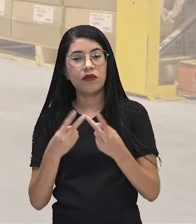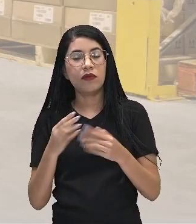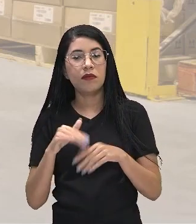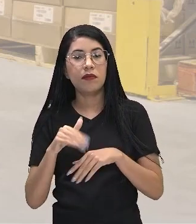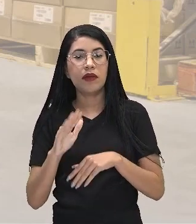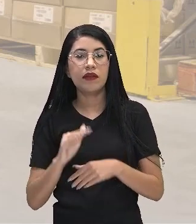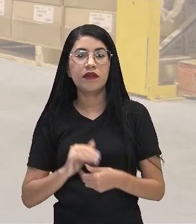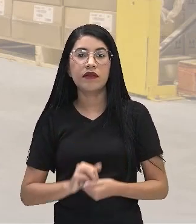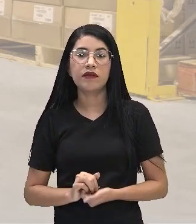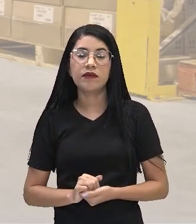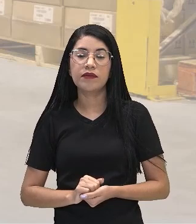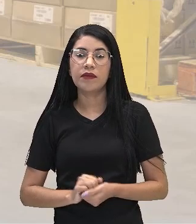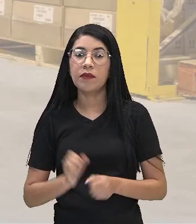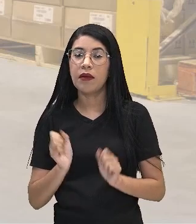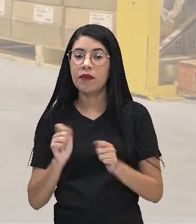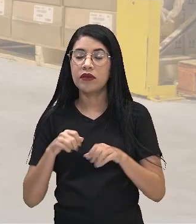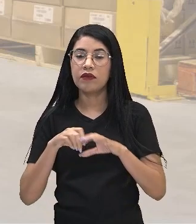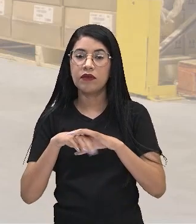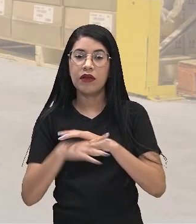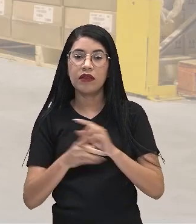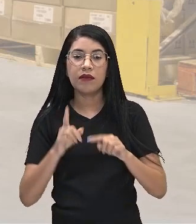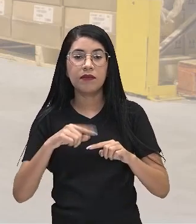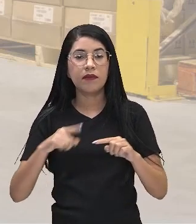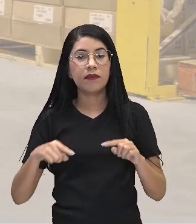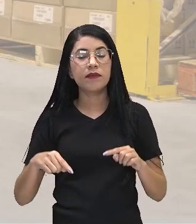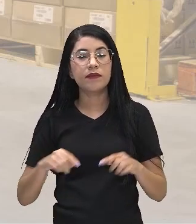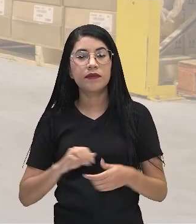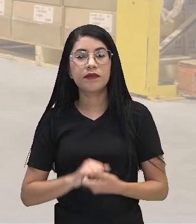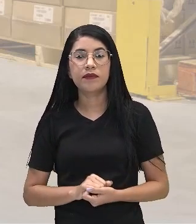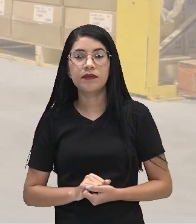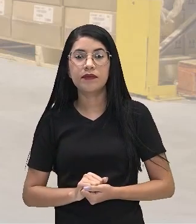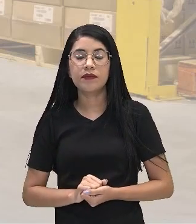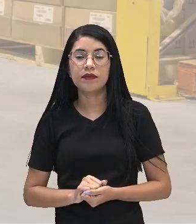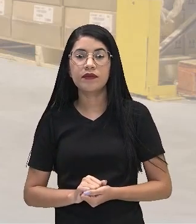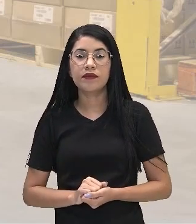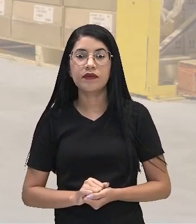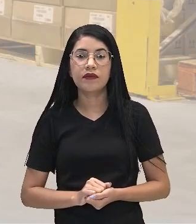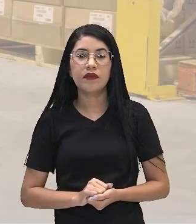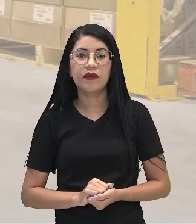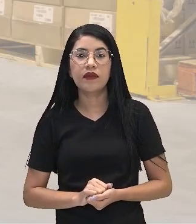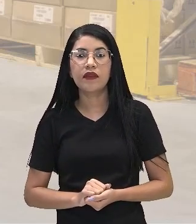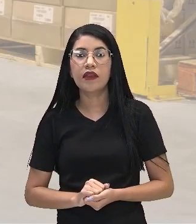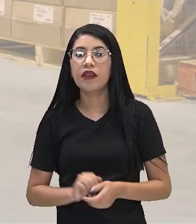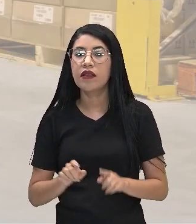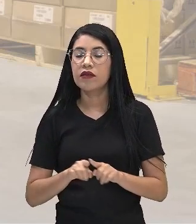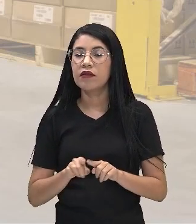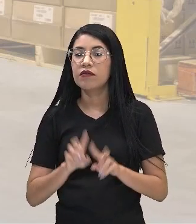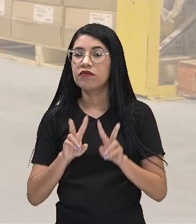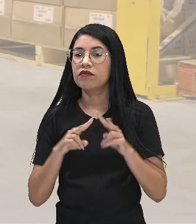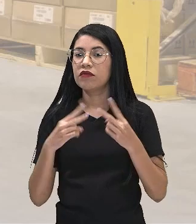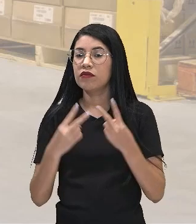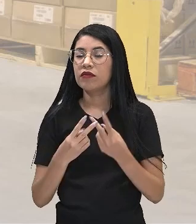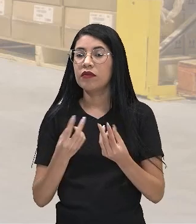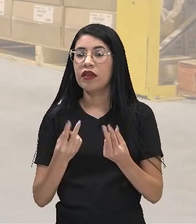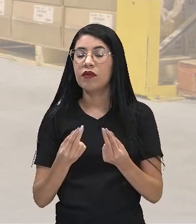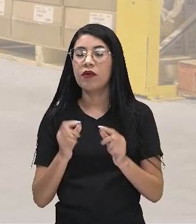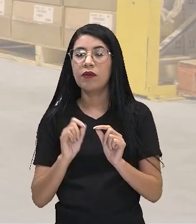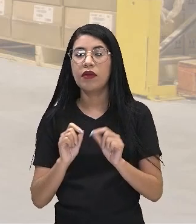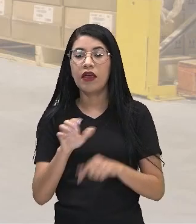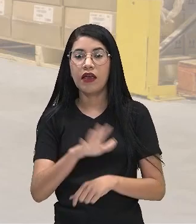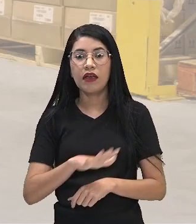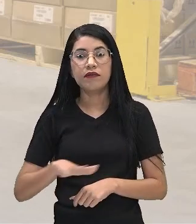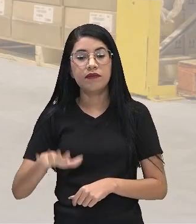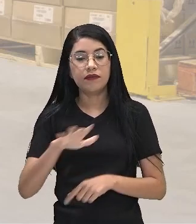para armazenar essas mercadorias aqui, né? Então, o volume também tem essa ideia, né? De área, né?